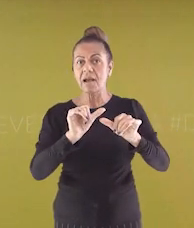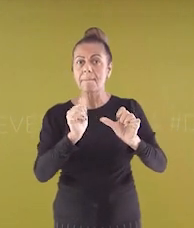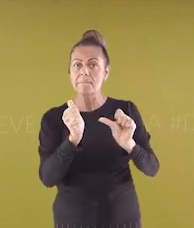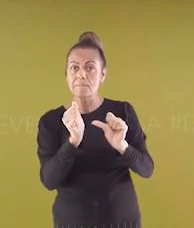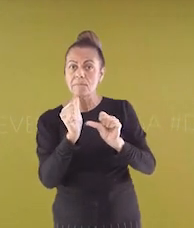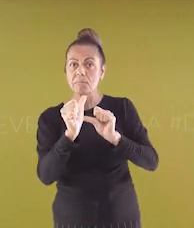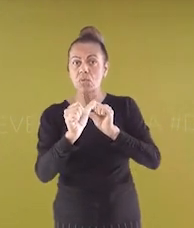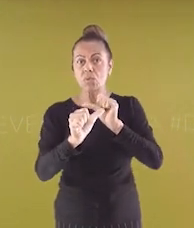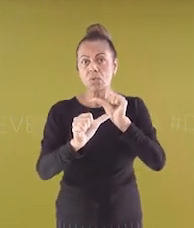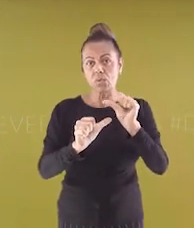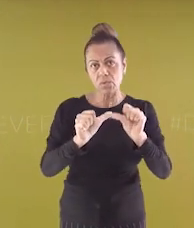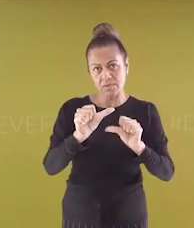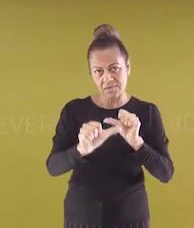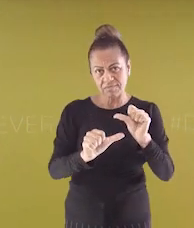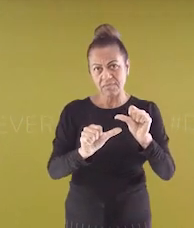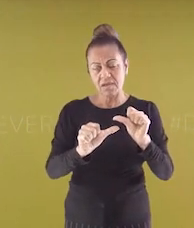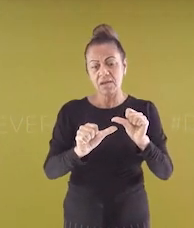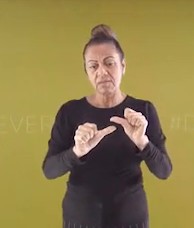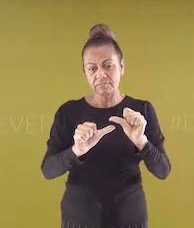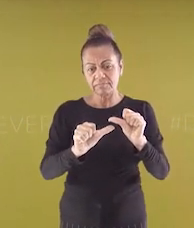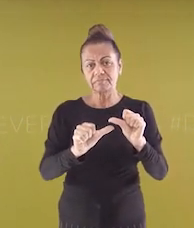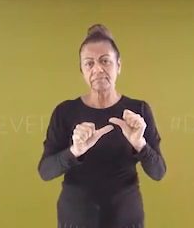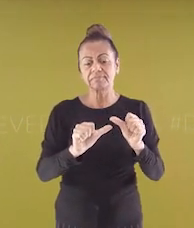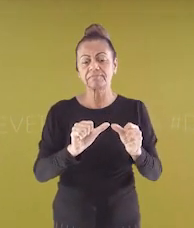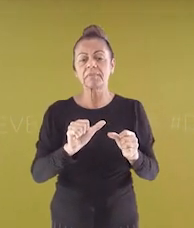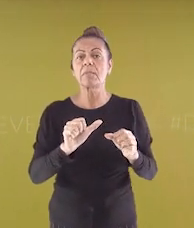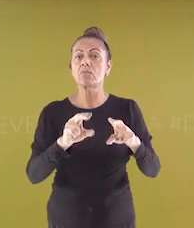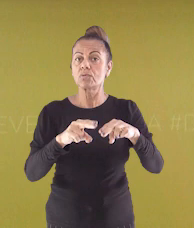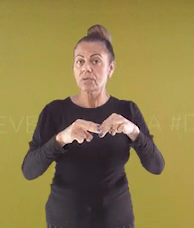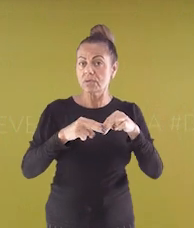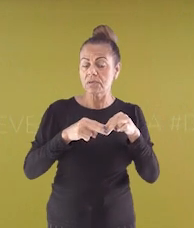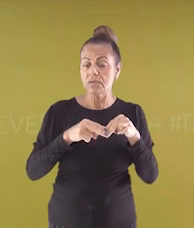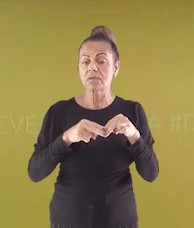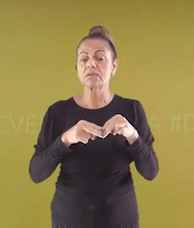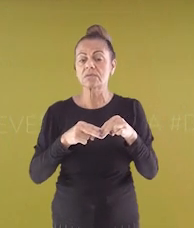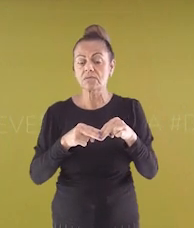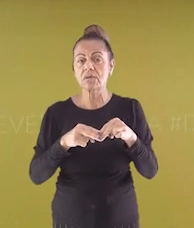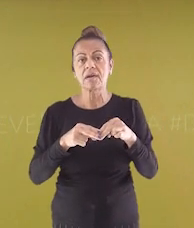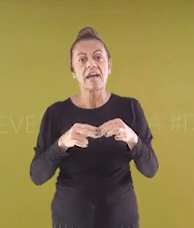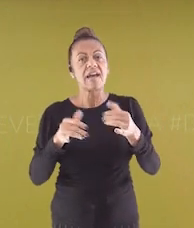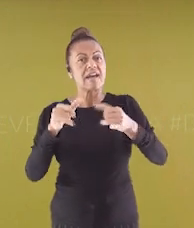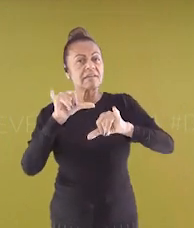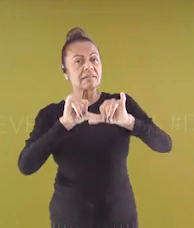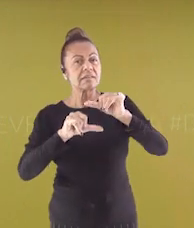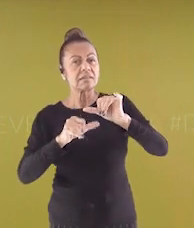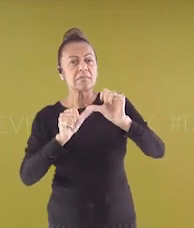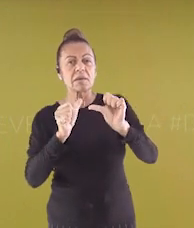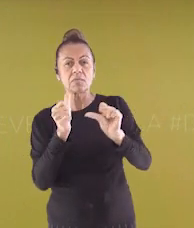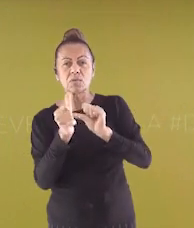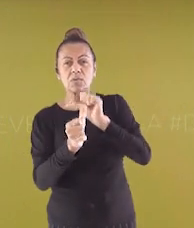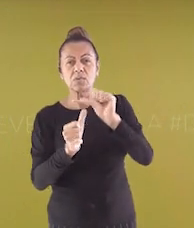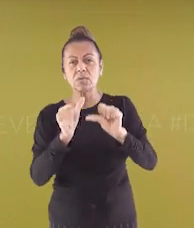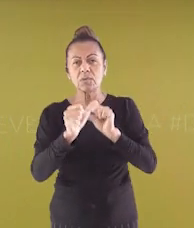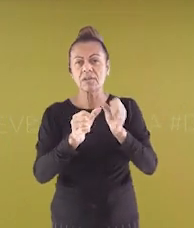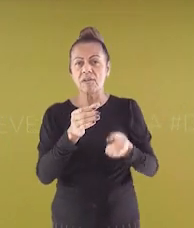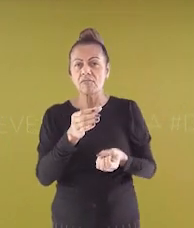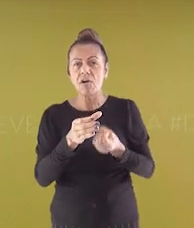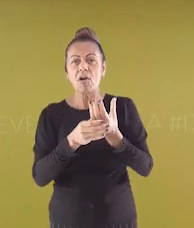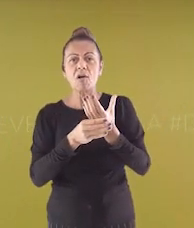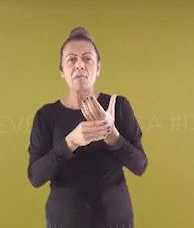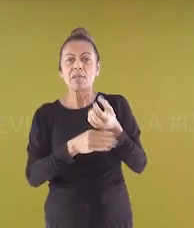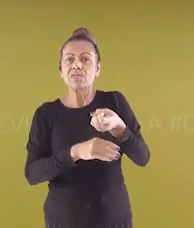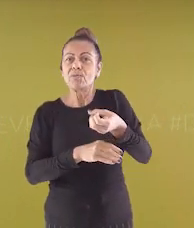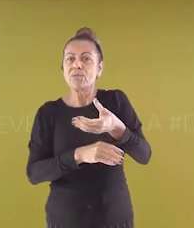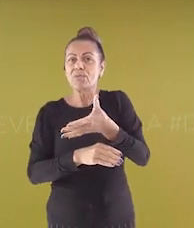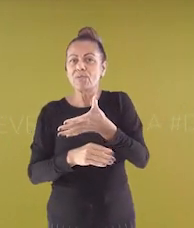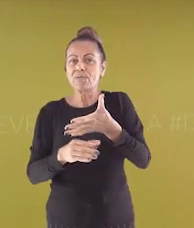desses átomos, que compõem as moléculas das substâncias. E, por isso, essas reações químicas formam